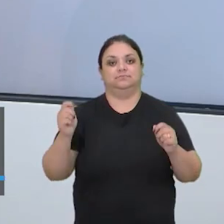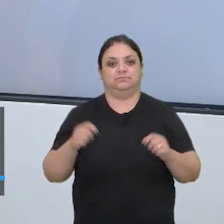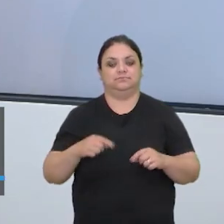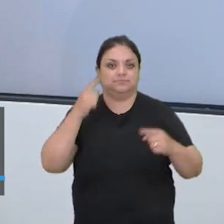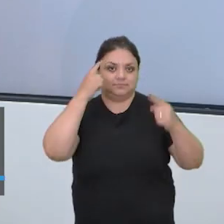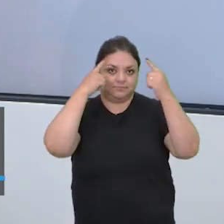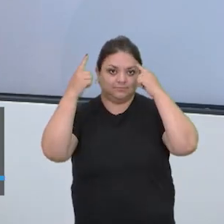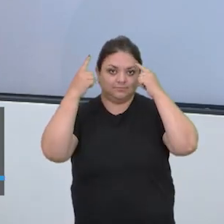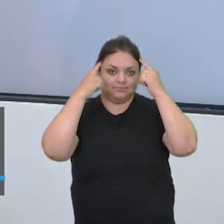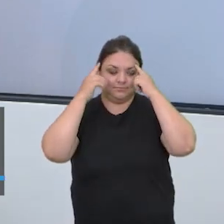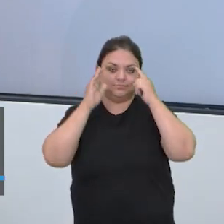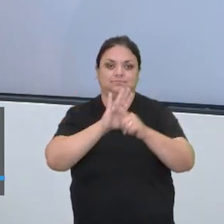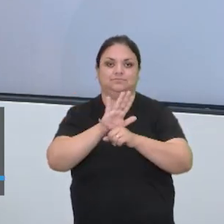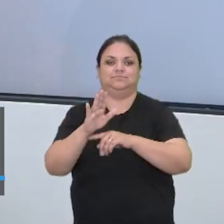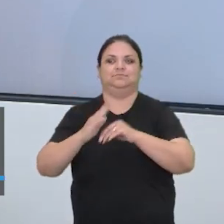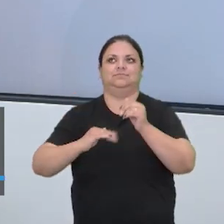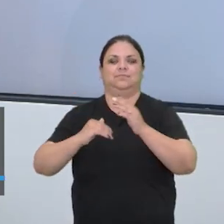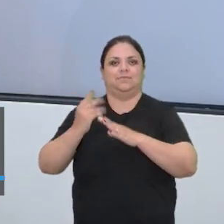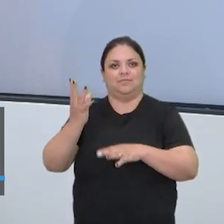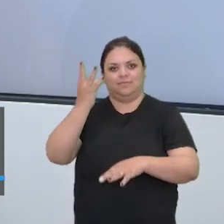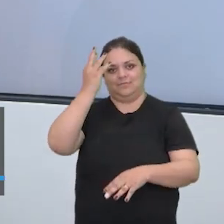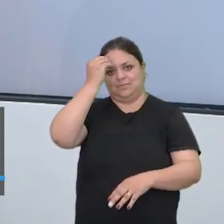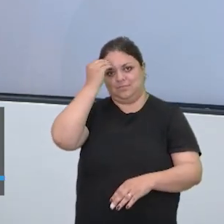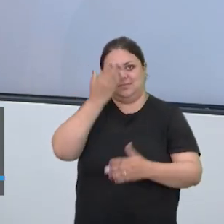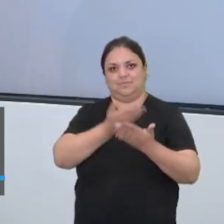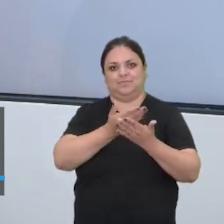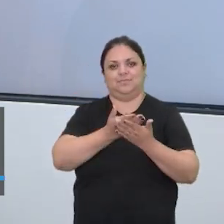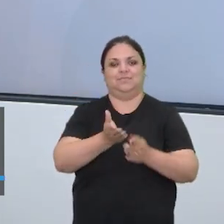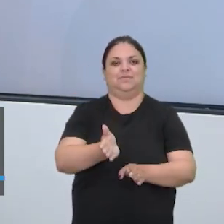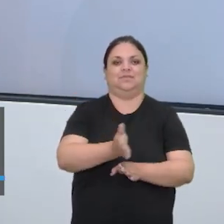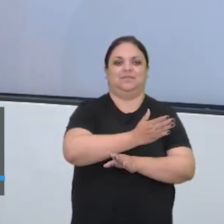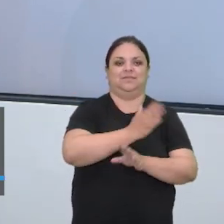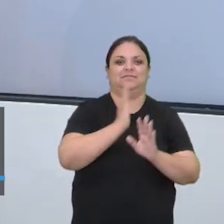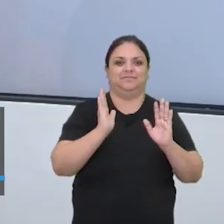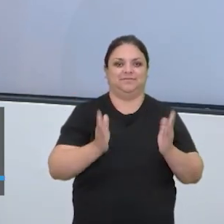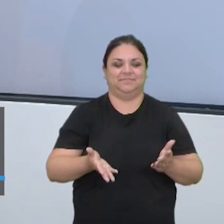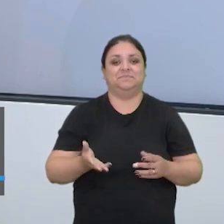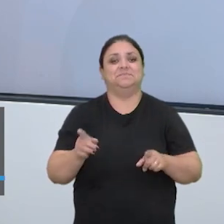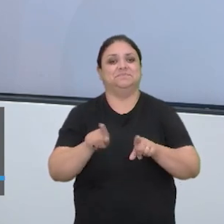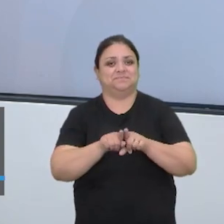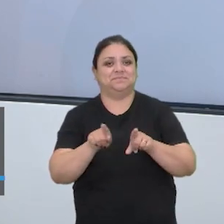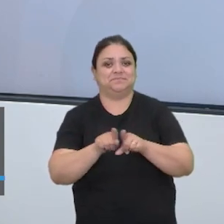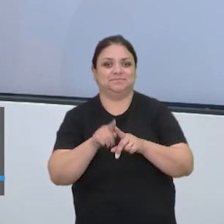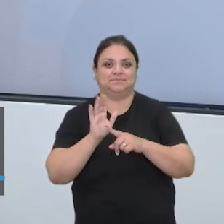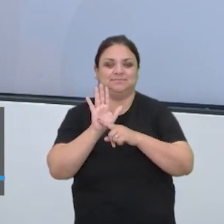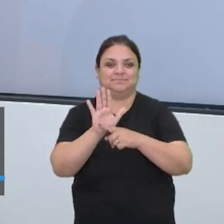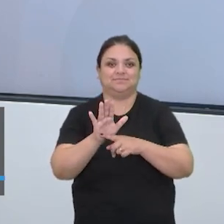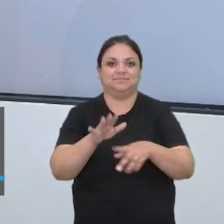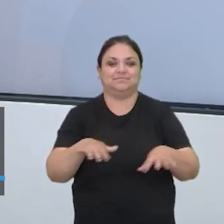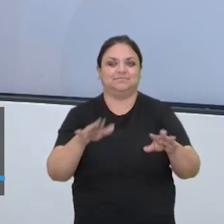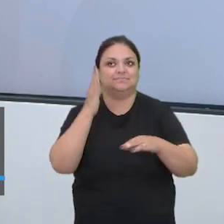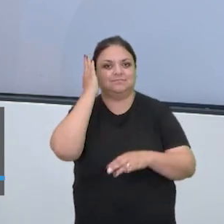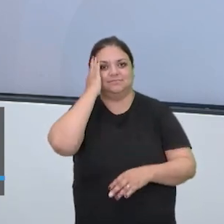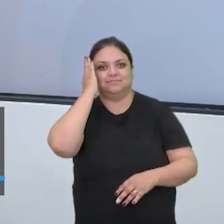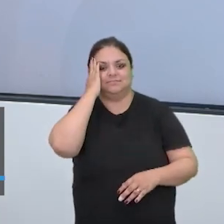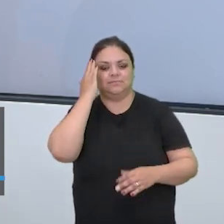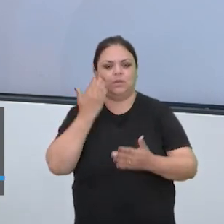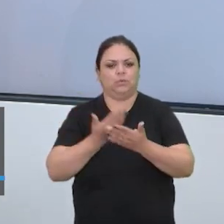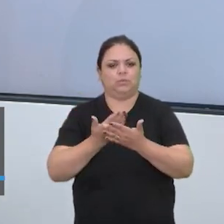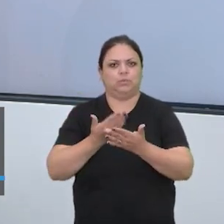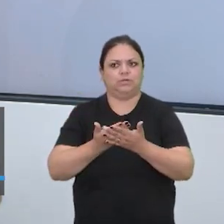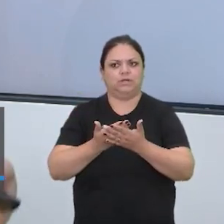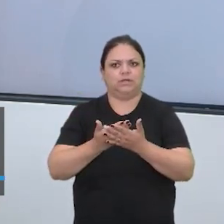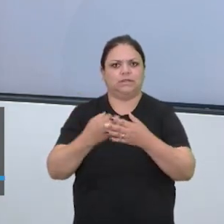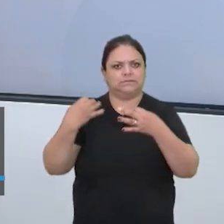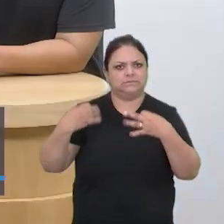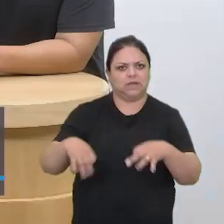mais prático sobre o que a gente estudou. E até também é uma forma da gente saber se o que a gente estudou deu certo ou